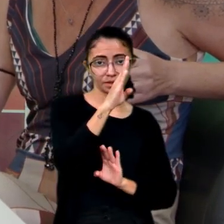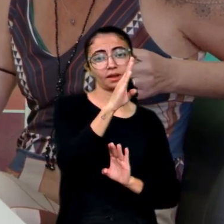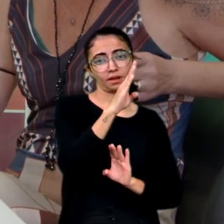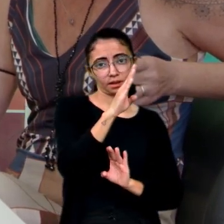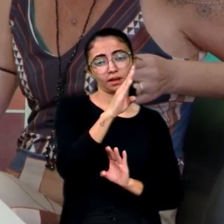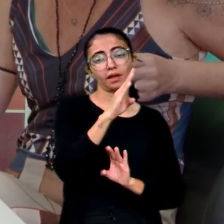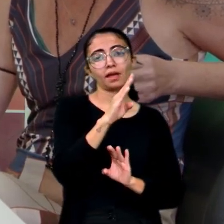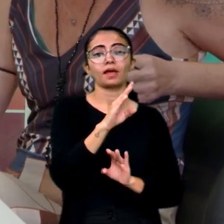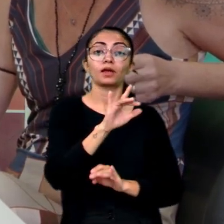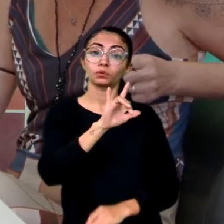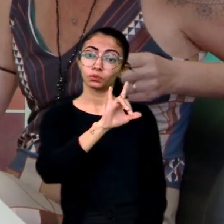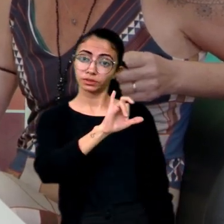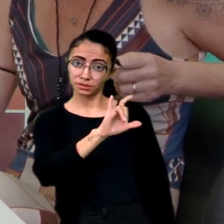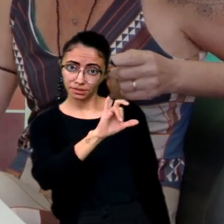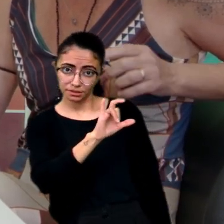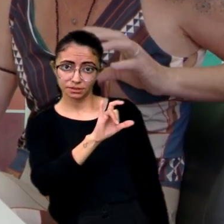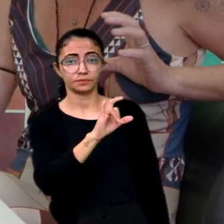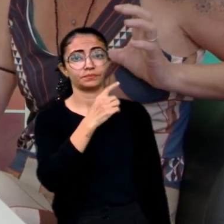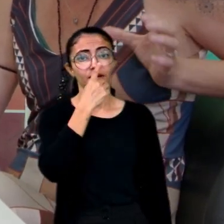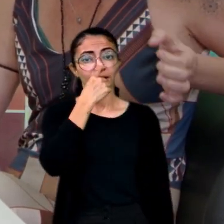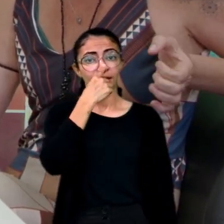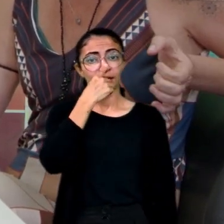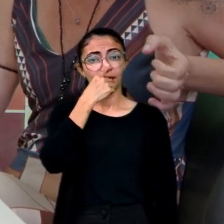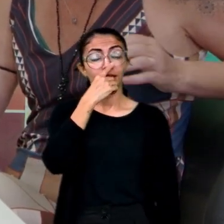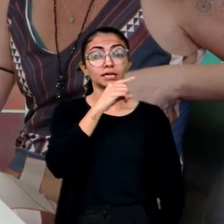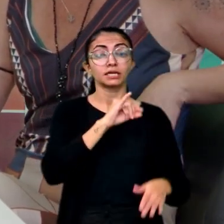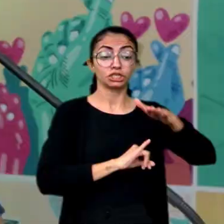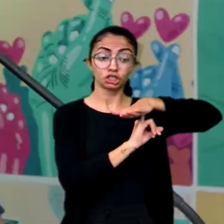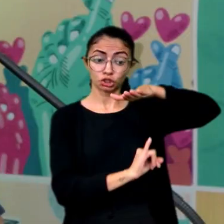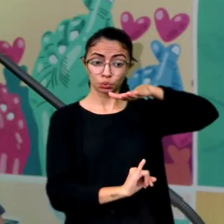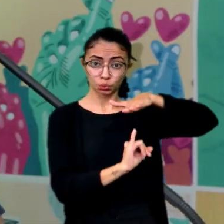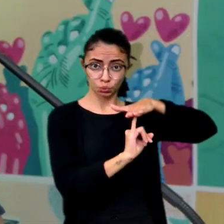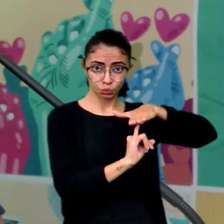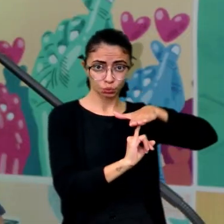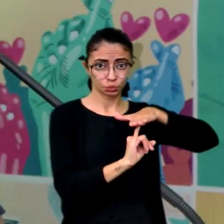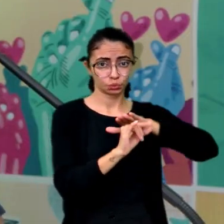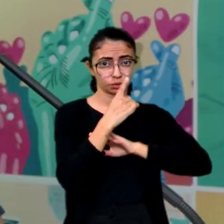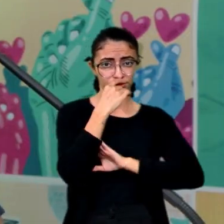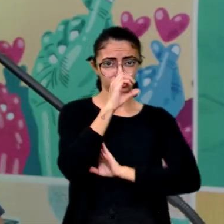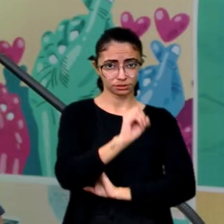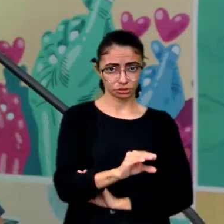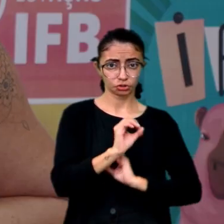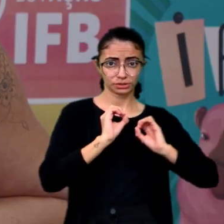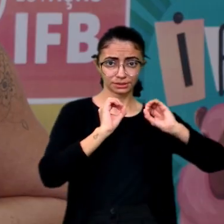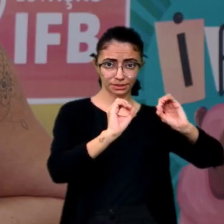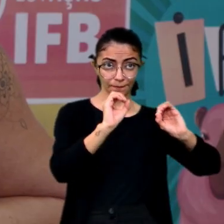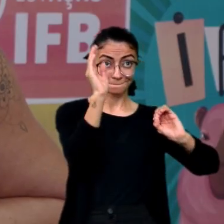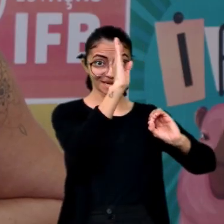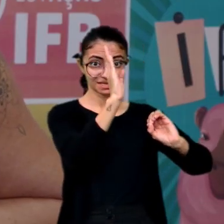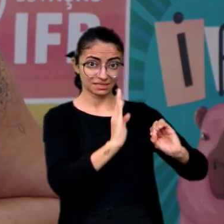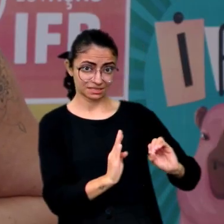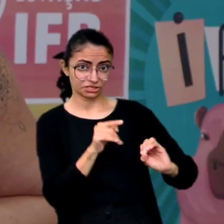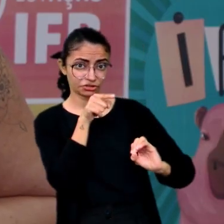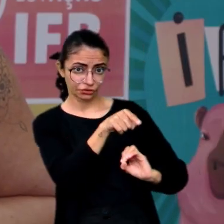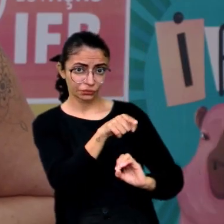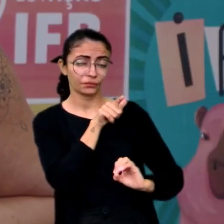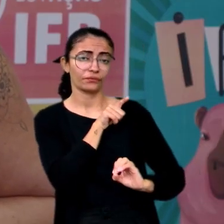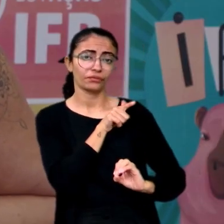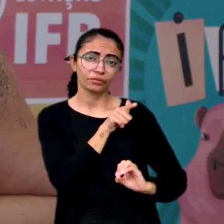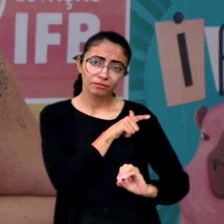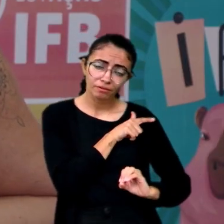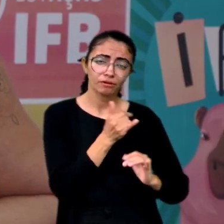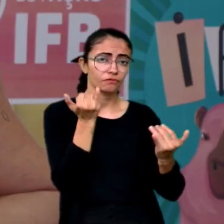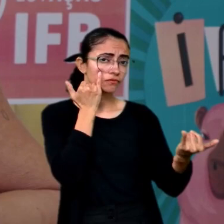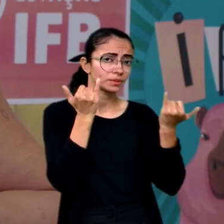Brasil, @Instituto Lixo Zero Brasil, tudo junto. Então, ali você vai pegar todas as informações, os eventos, tudo